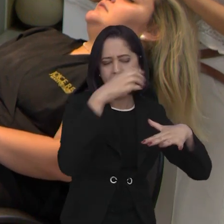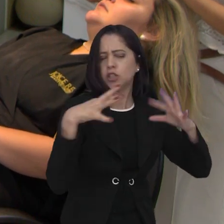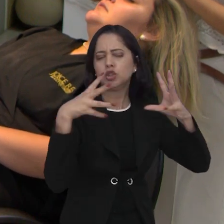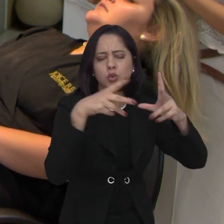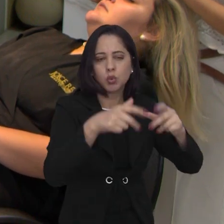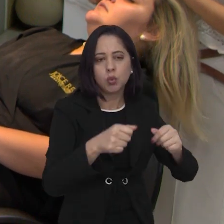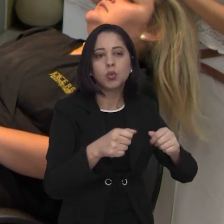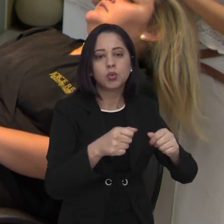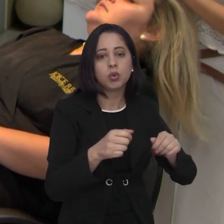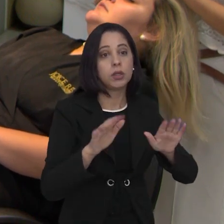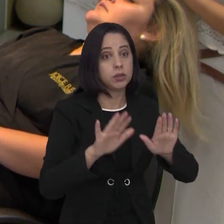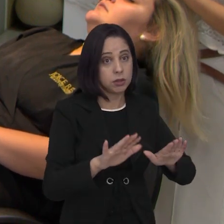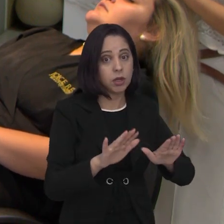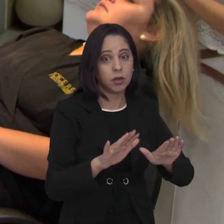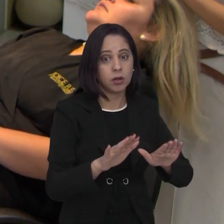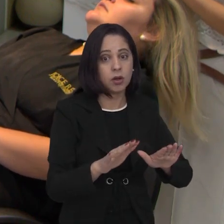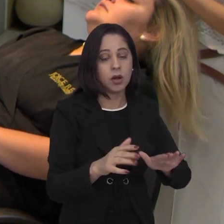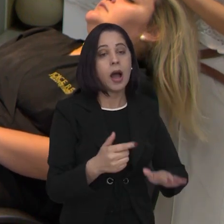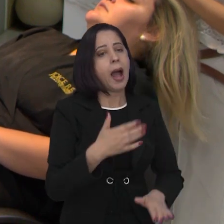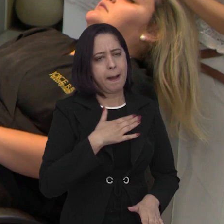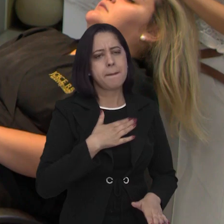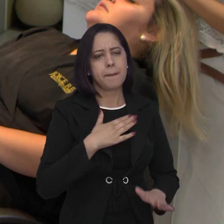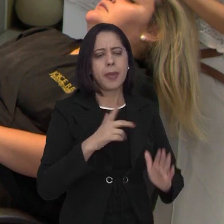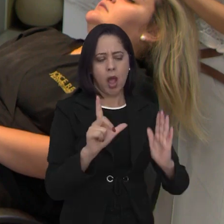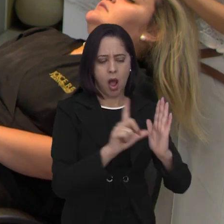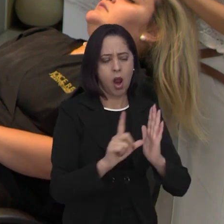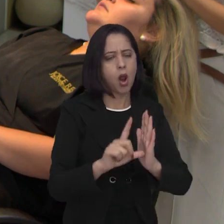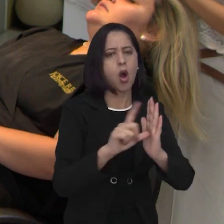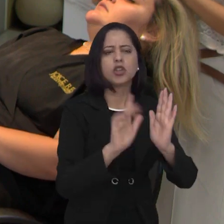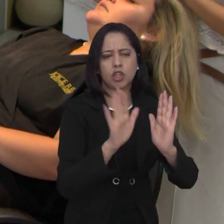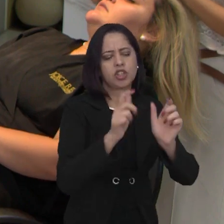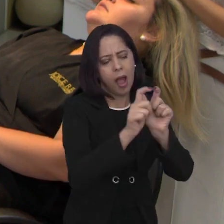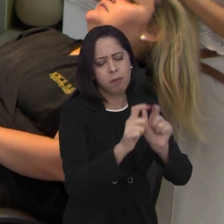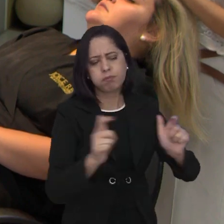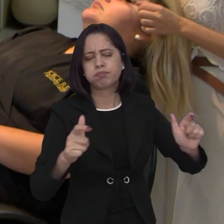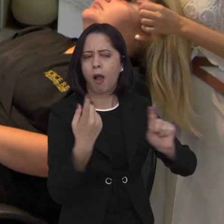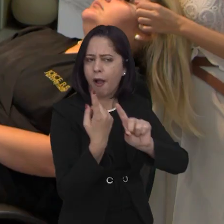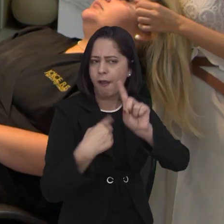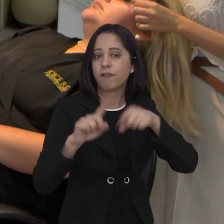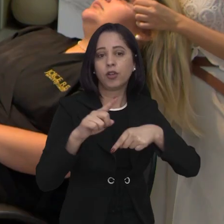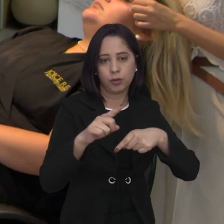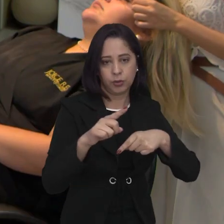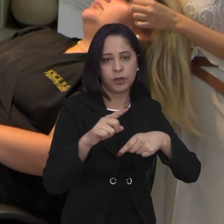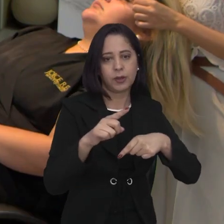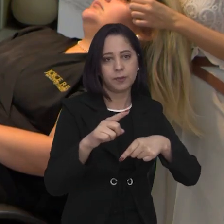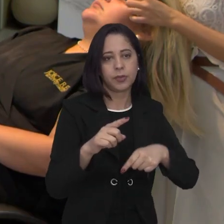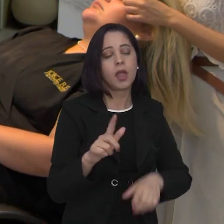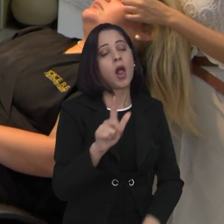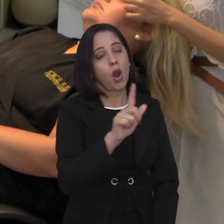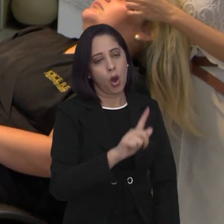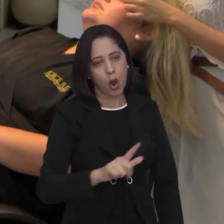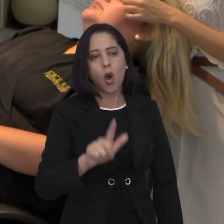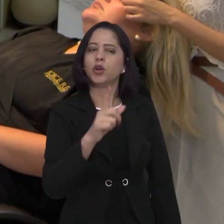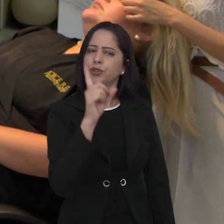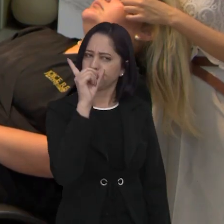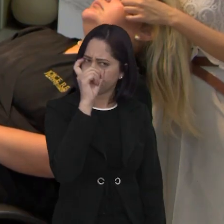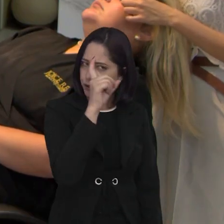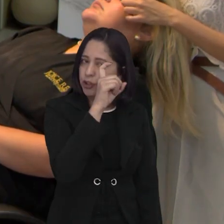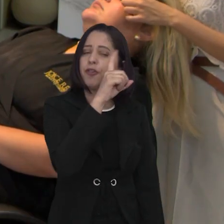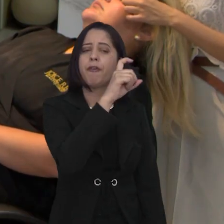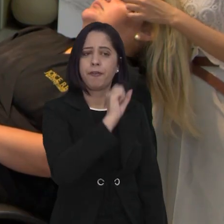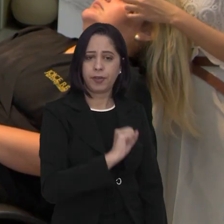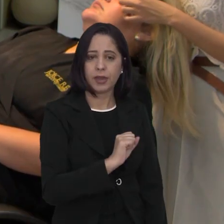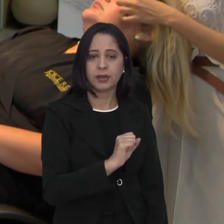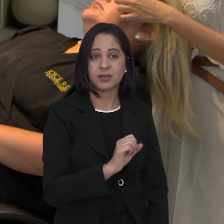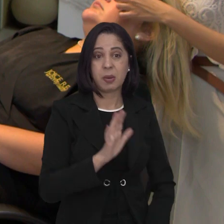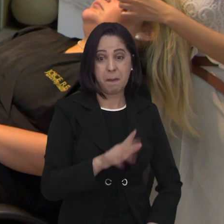maquiagem, tudo. Então, hoje em dia, eu cresci bastante, profissionalmente, muito. Para homem, claro que tem um peso, né? Mas é um